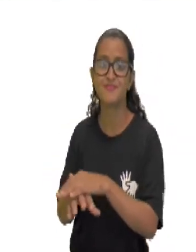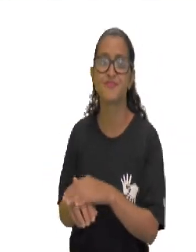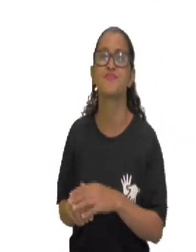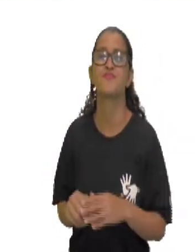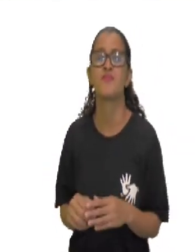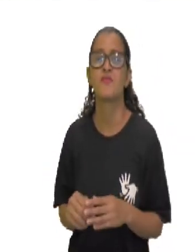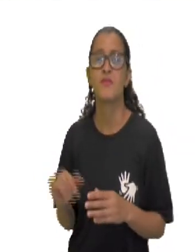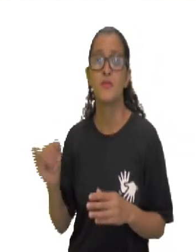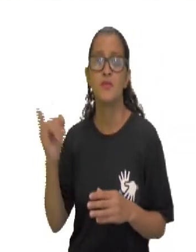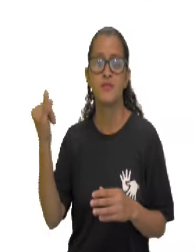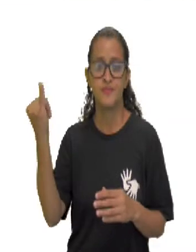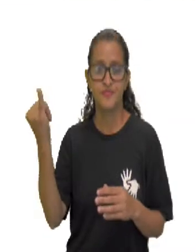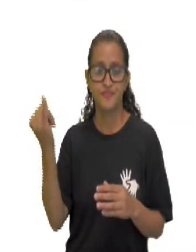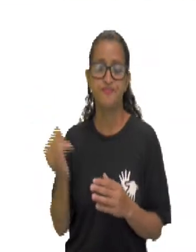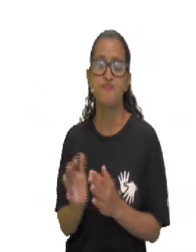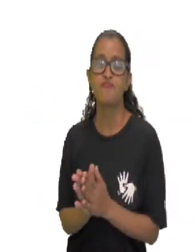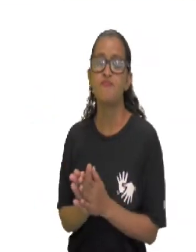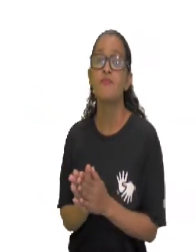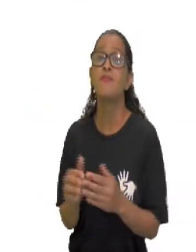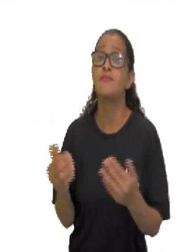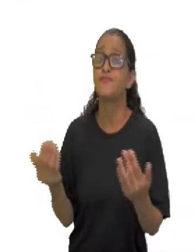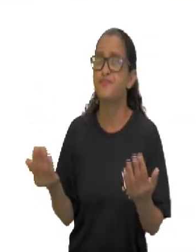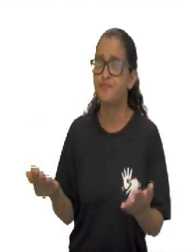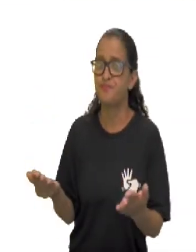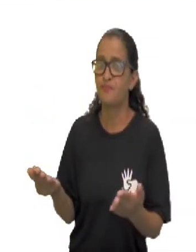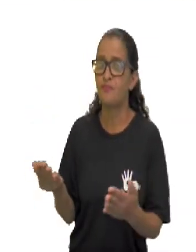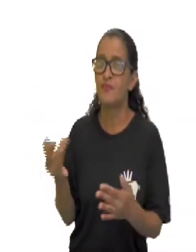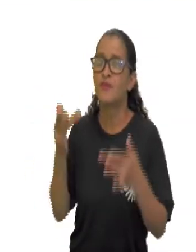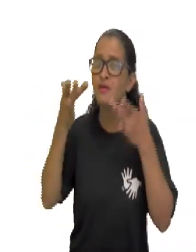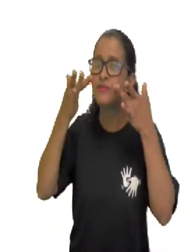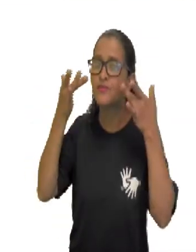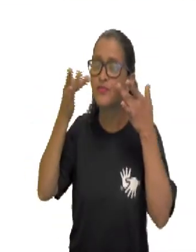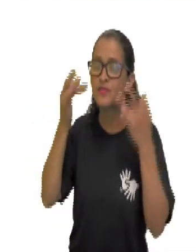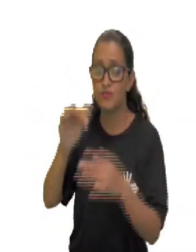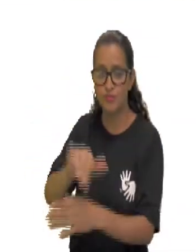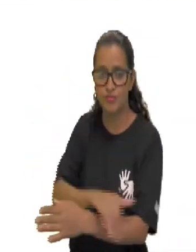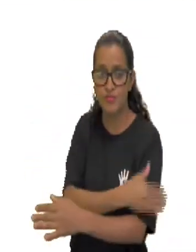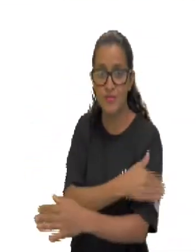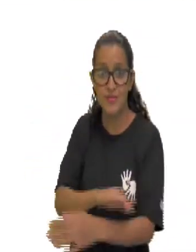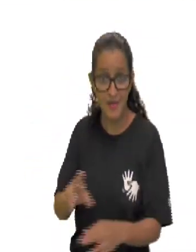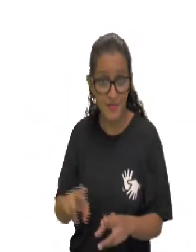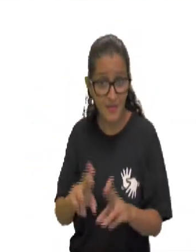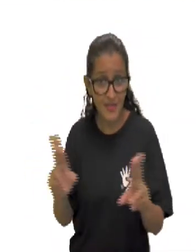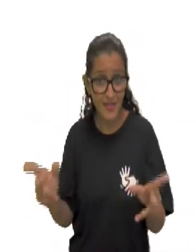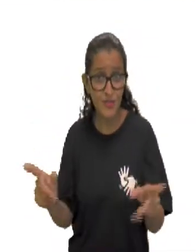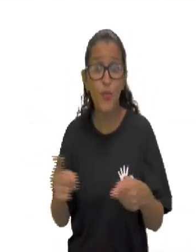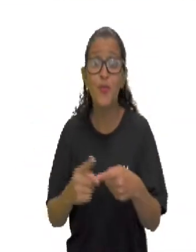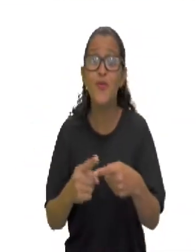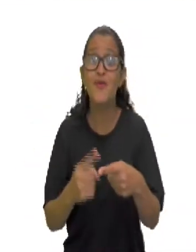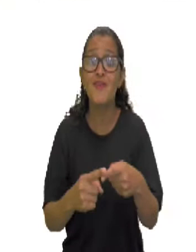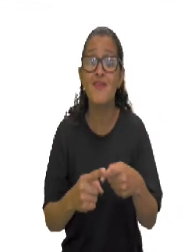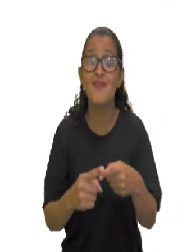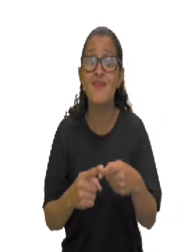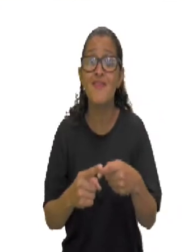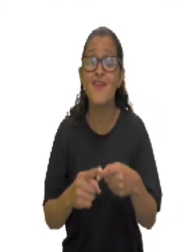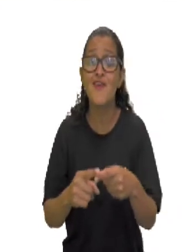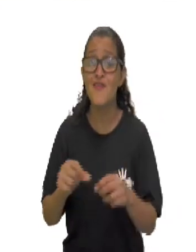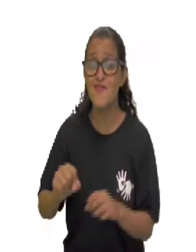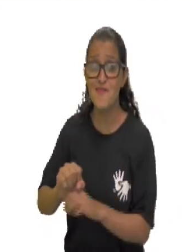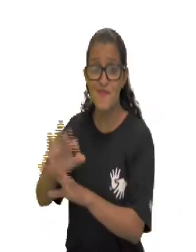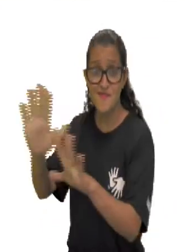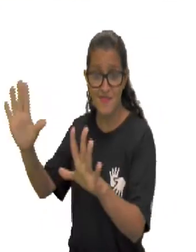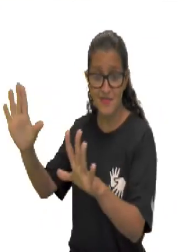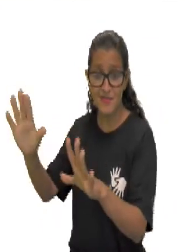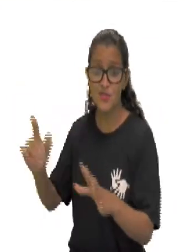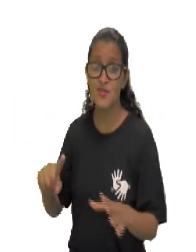esse teatro de rua é diferente porque não temos um palco, ele acontece no meio em que